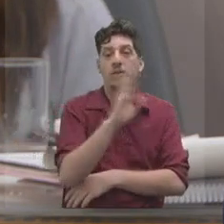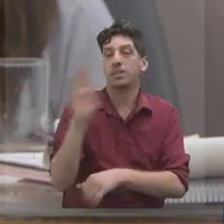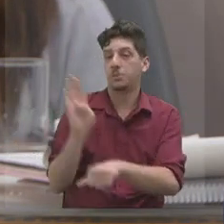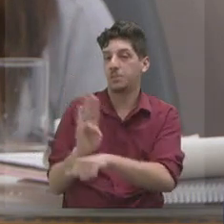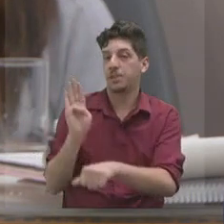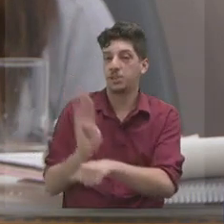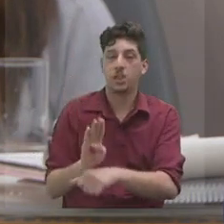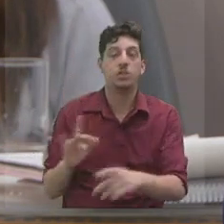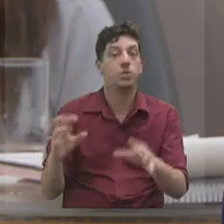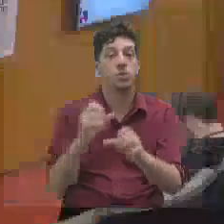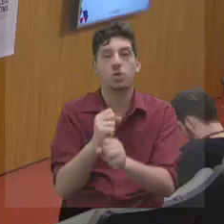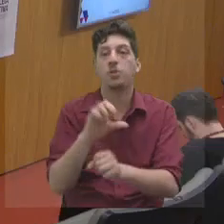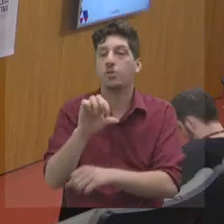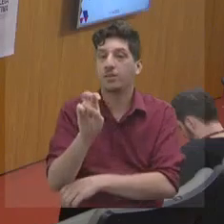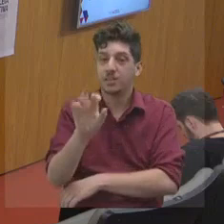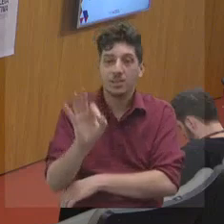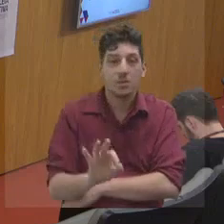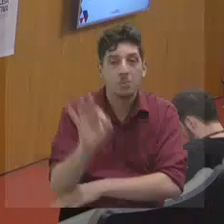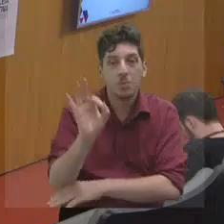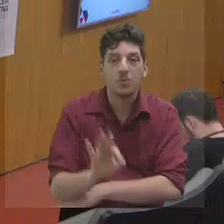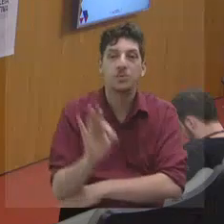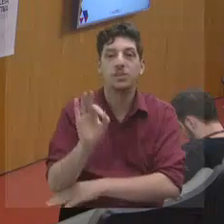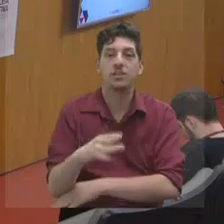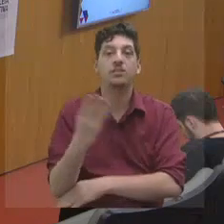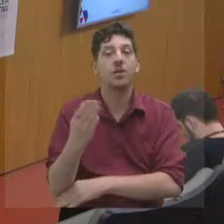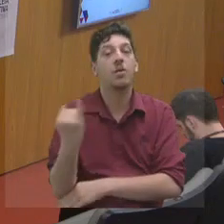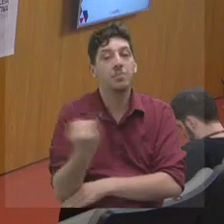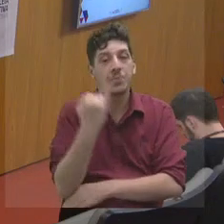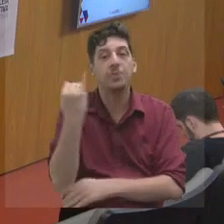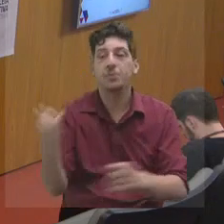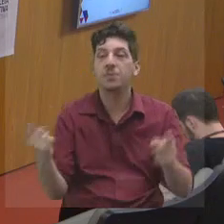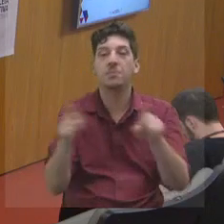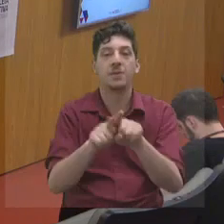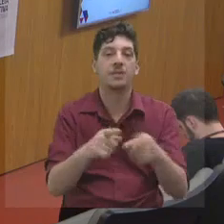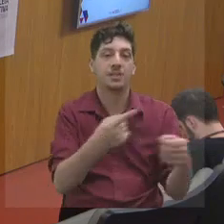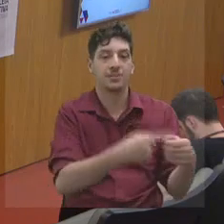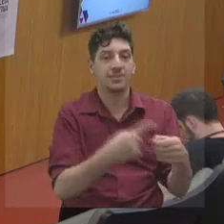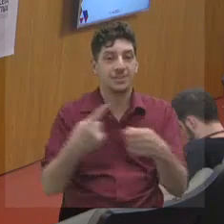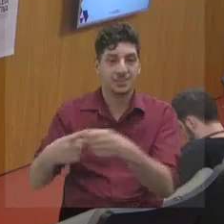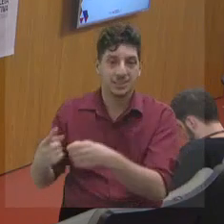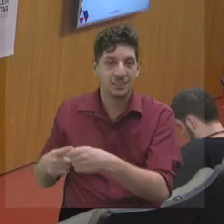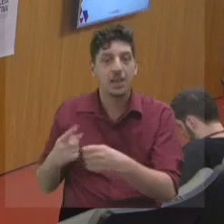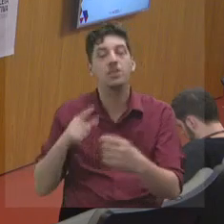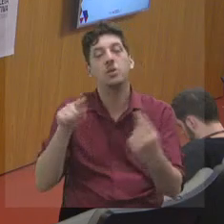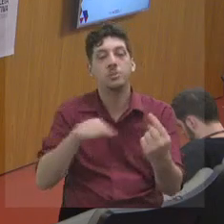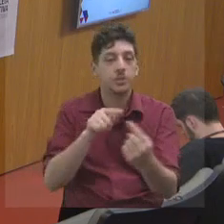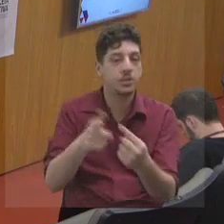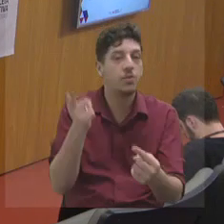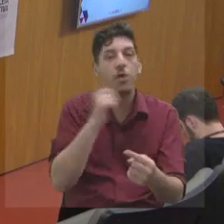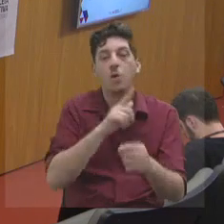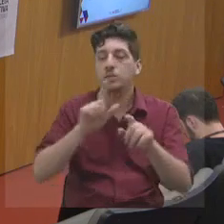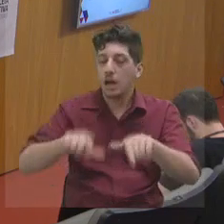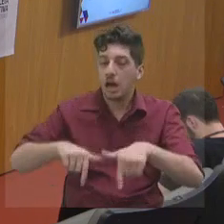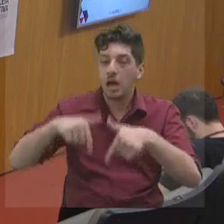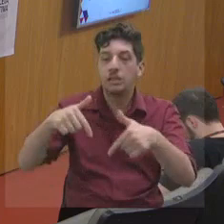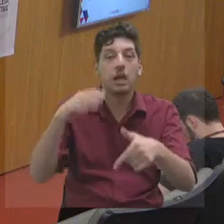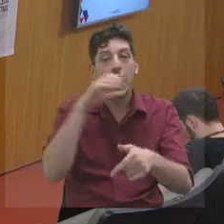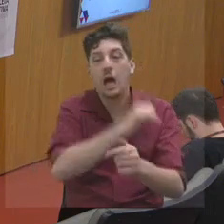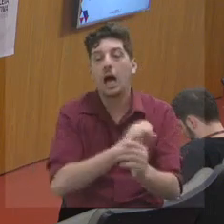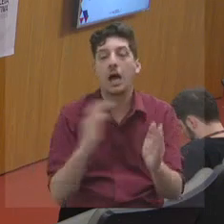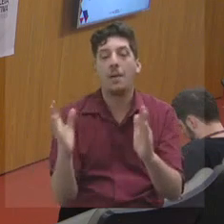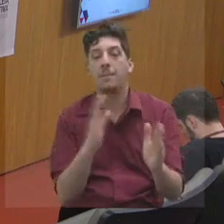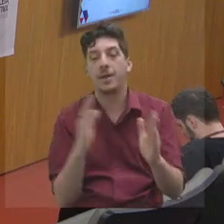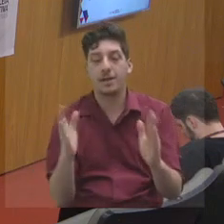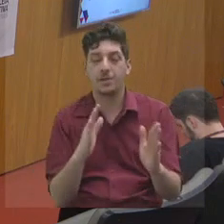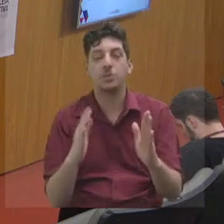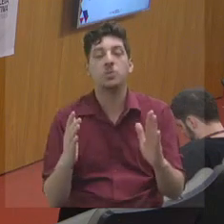ar de passageiros do Metropolitano foi fundamental trabalhar em parceria com esses municípios pra gente né fazer ações aí de curto prazo eu